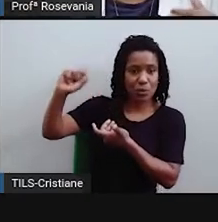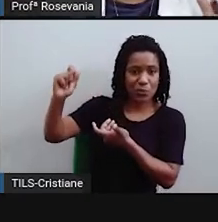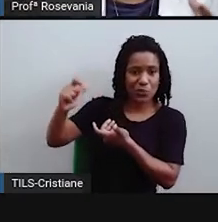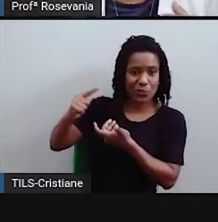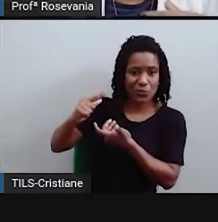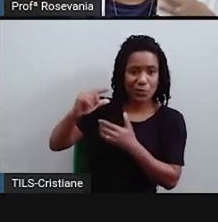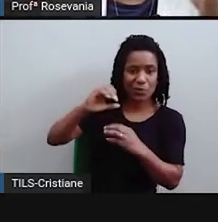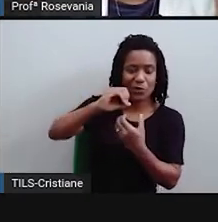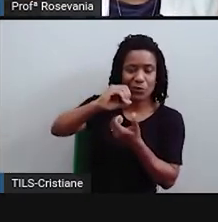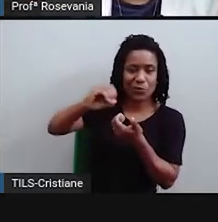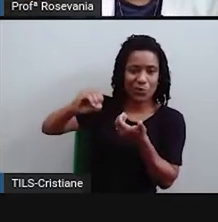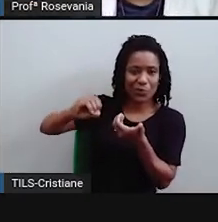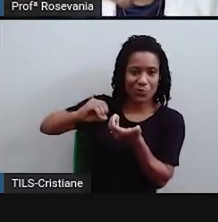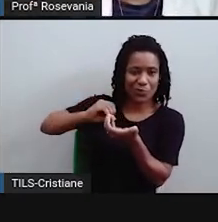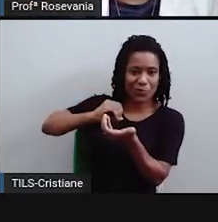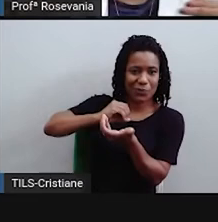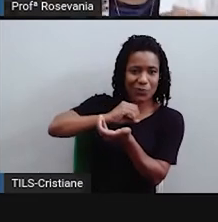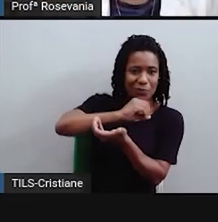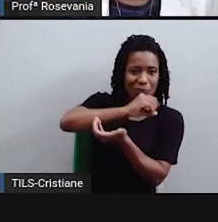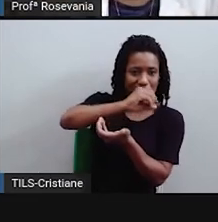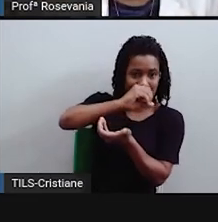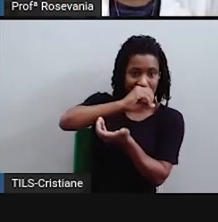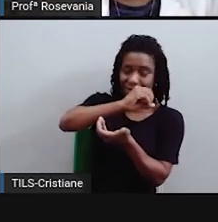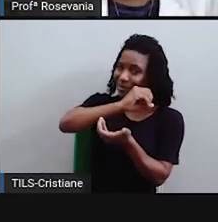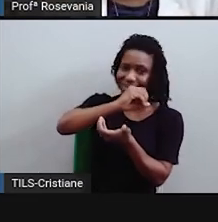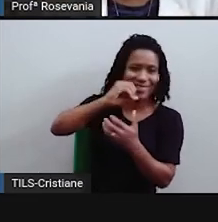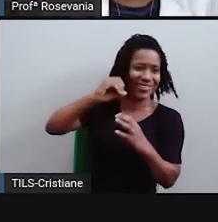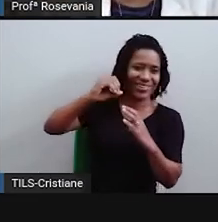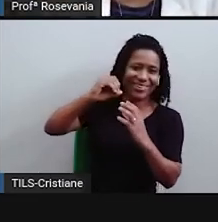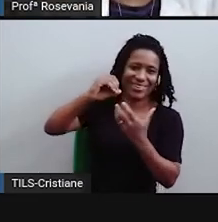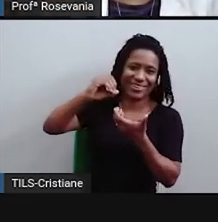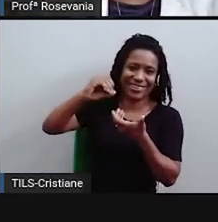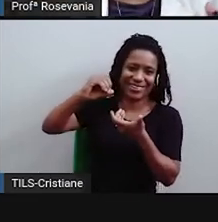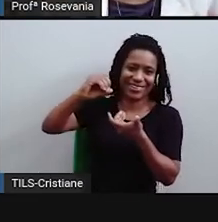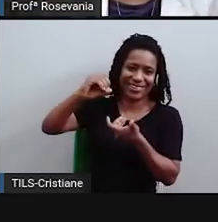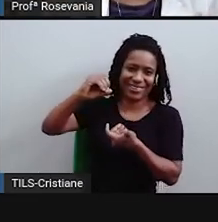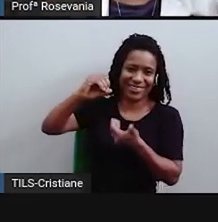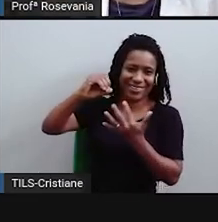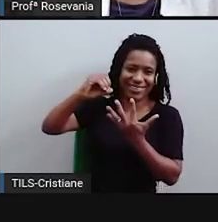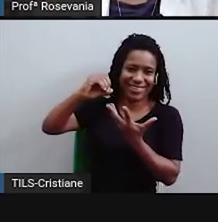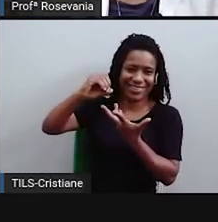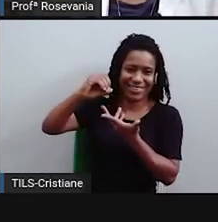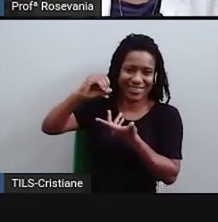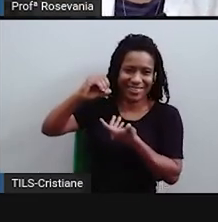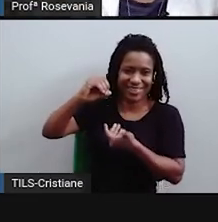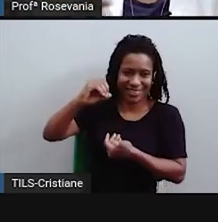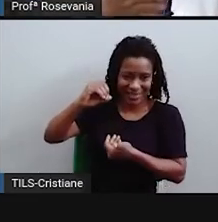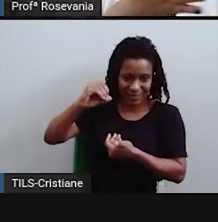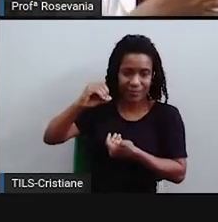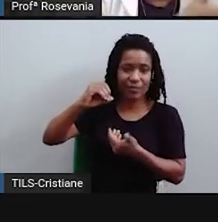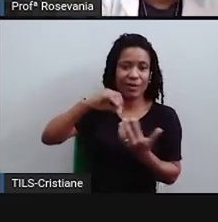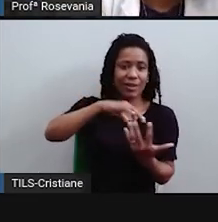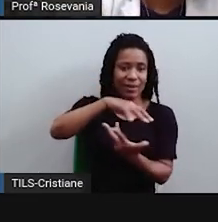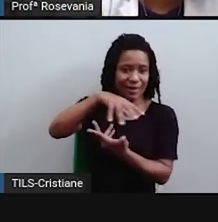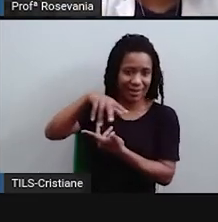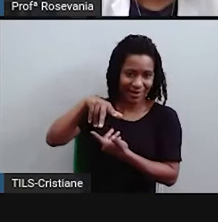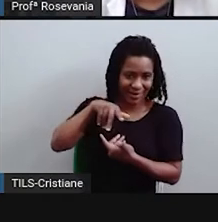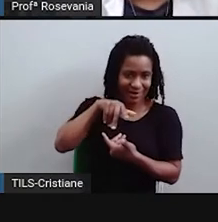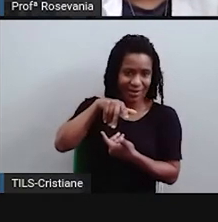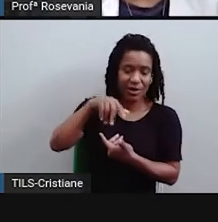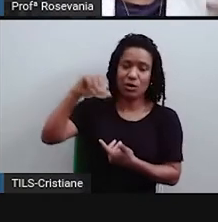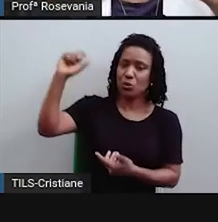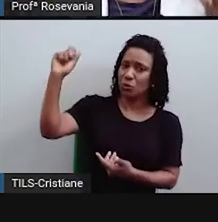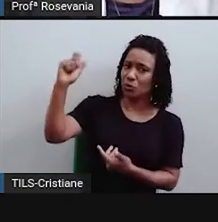que esse Sol, né, que está se movimentando, porque a gente está parado aqui na Terra, mas na realidade nós estamos viajando junto